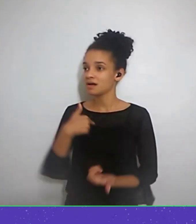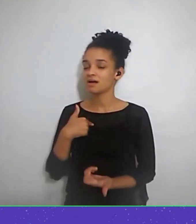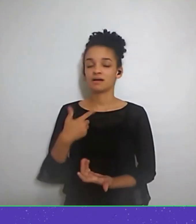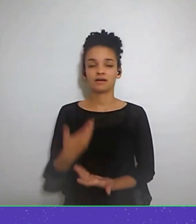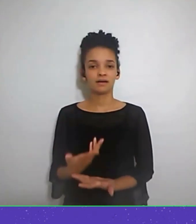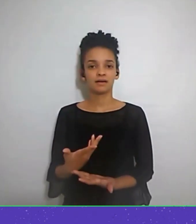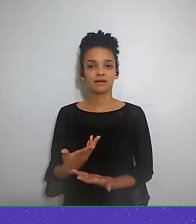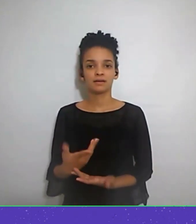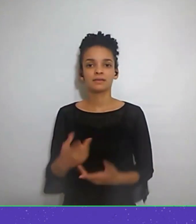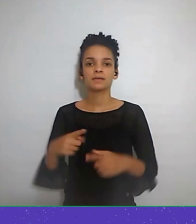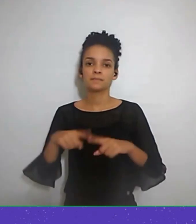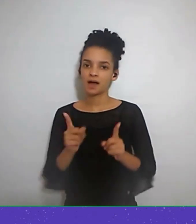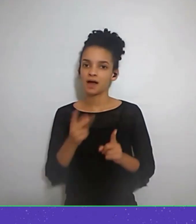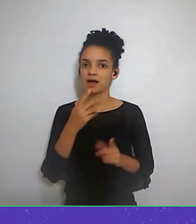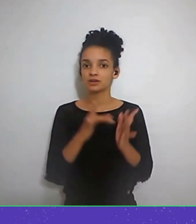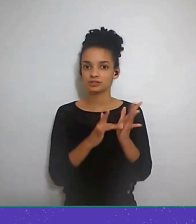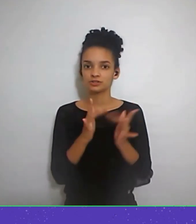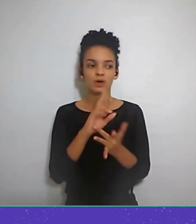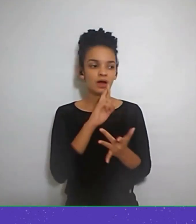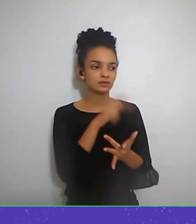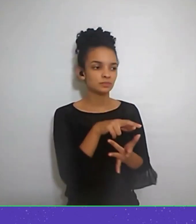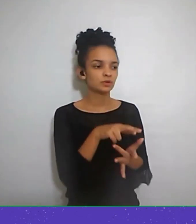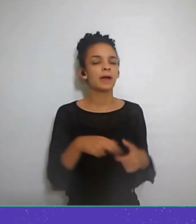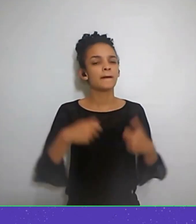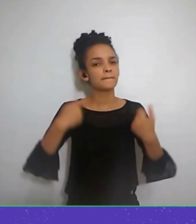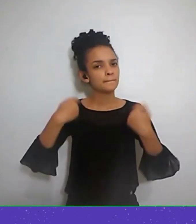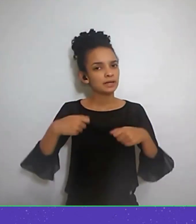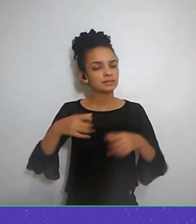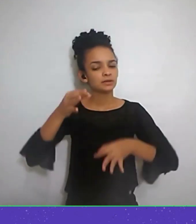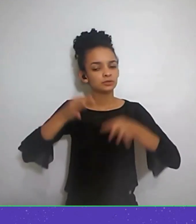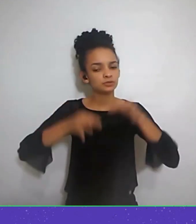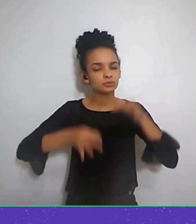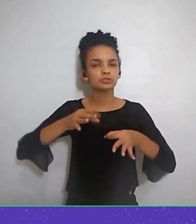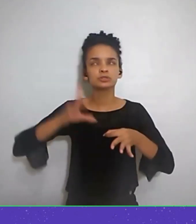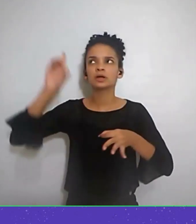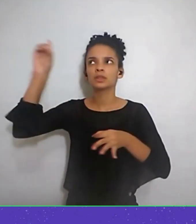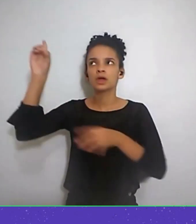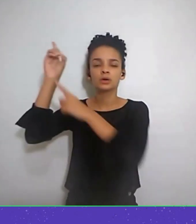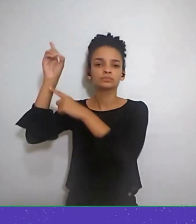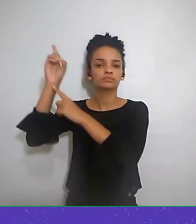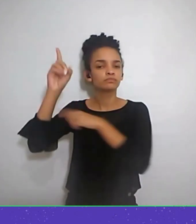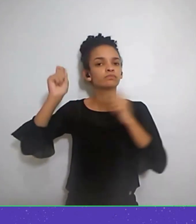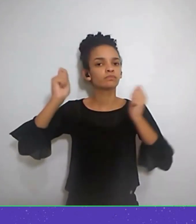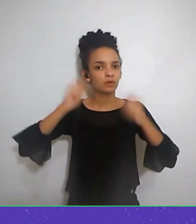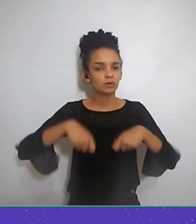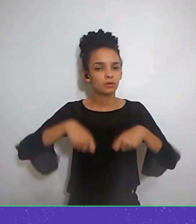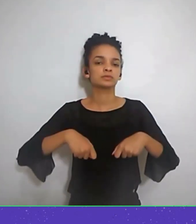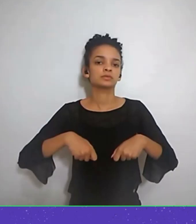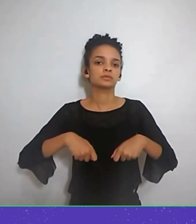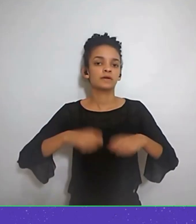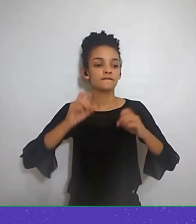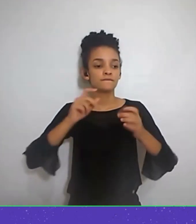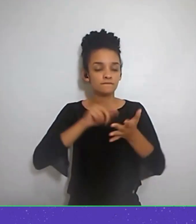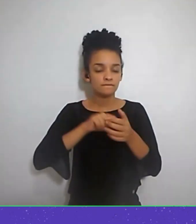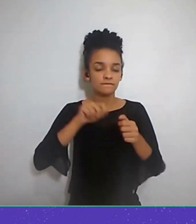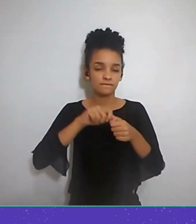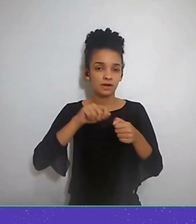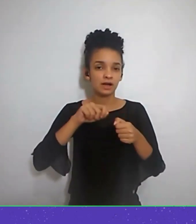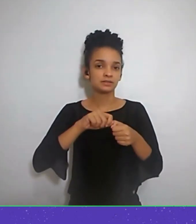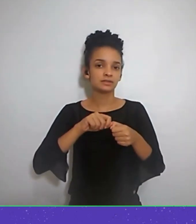foi batizado por João Batista. E batizado Jesus, os céus se lhe